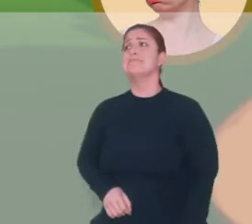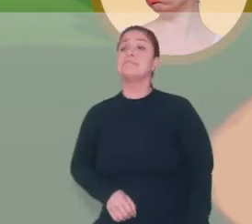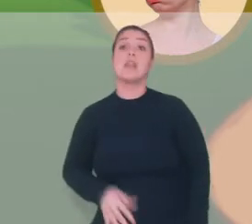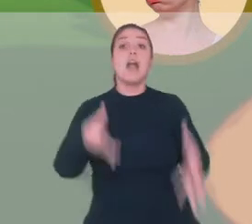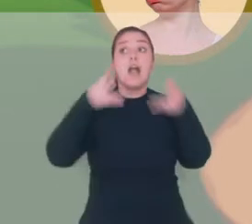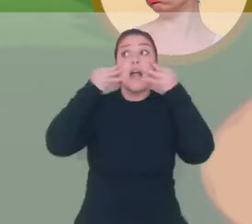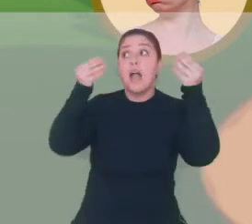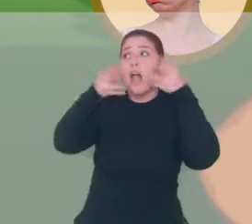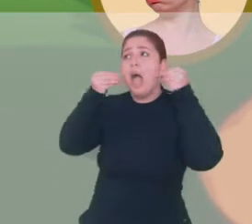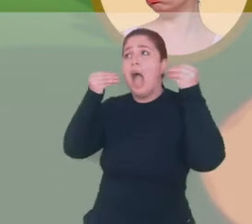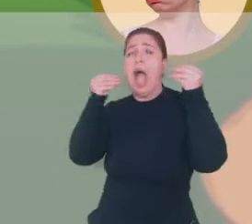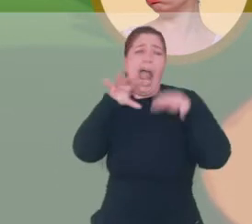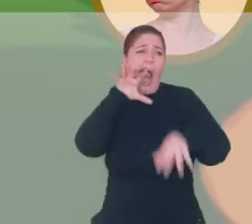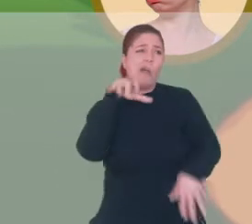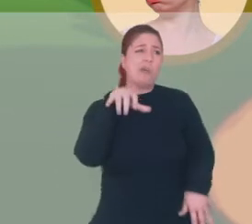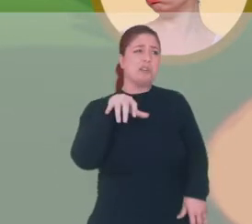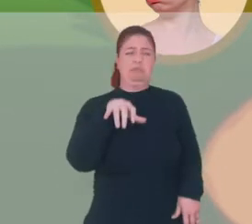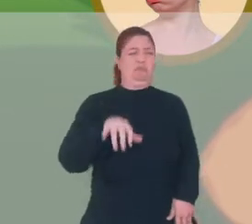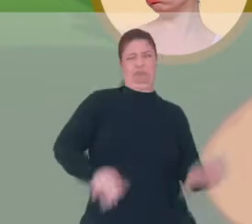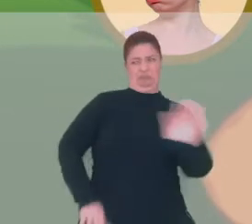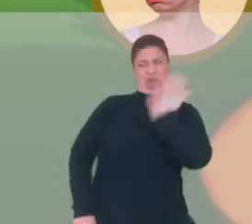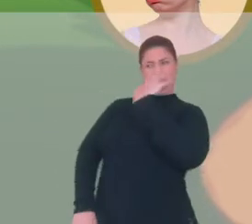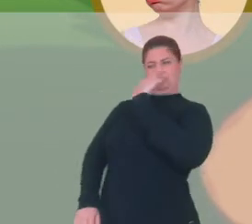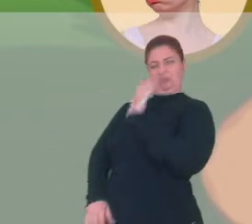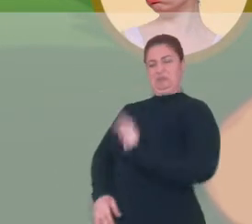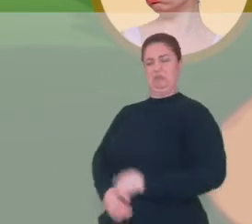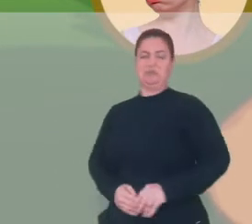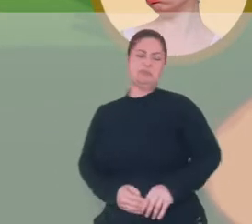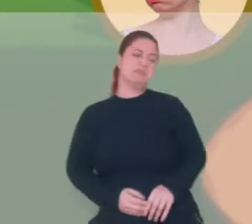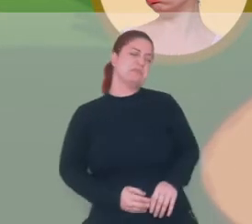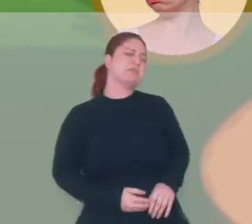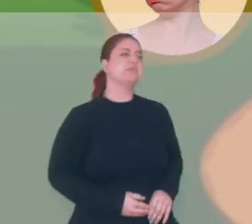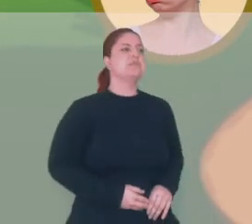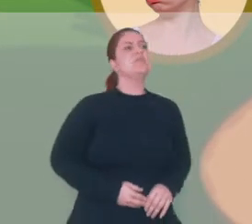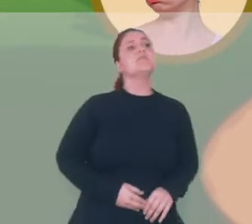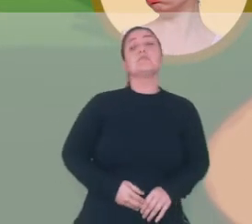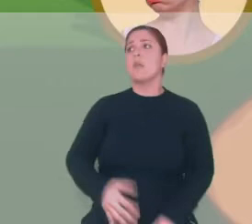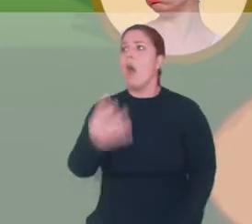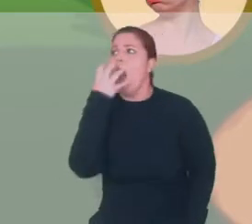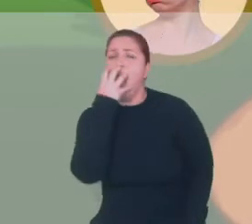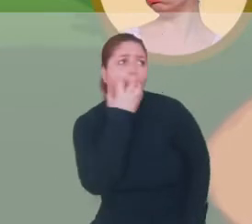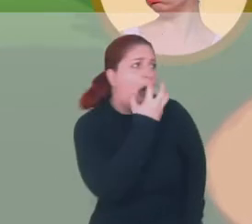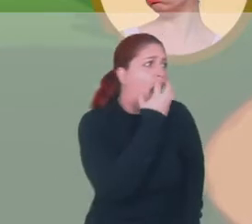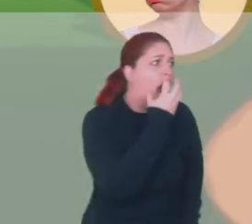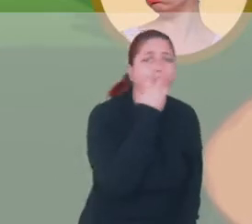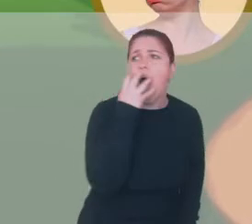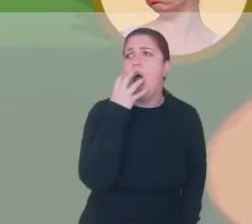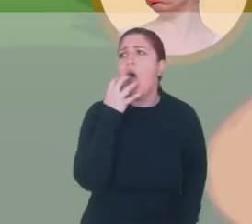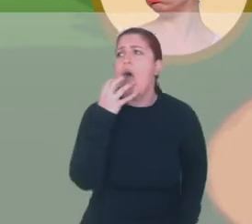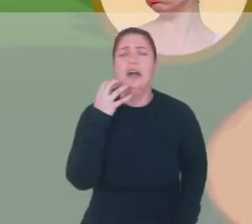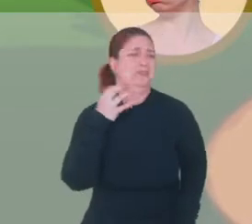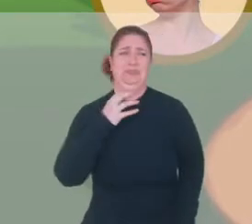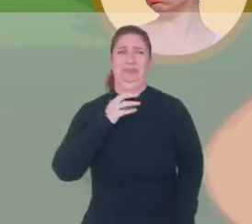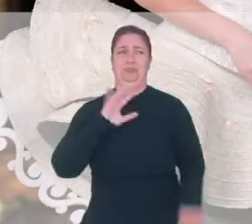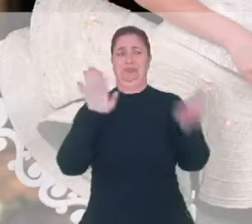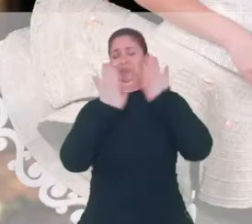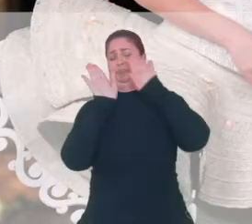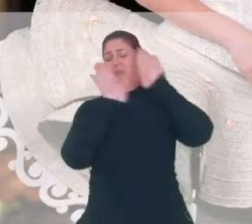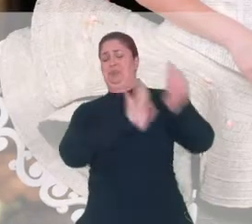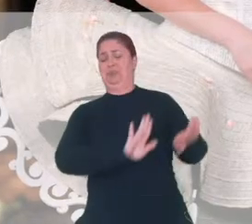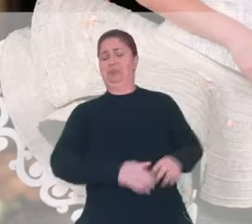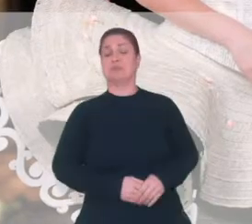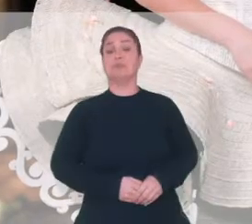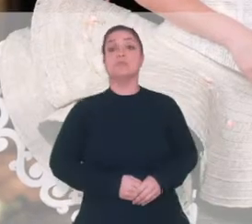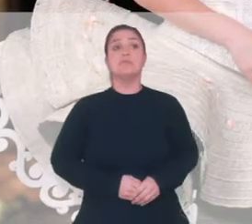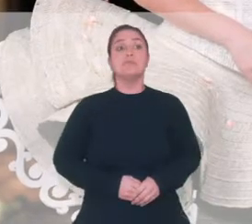gato disse: não. E até o cão disse: não. Foi